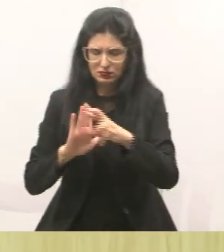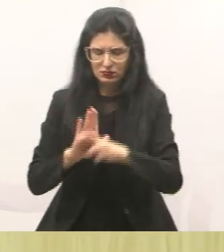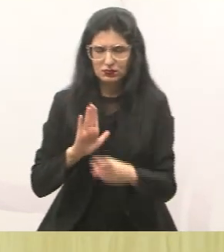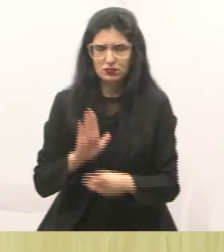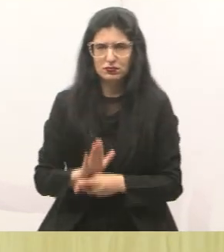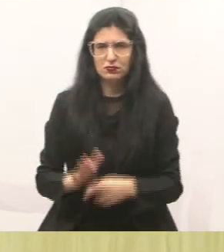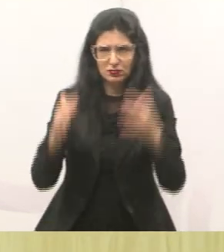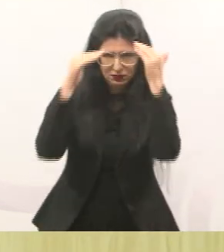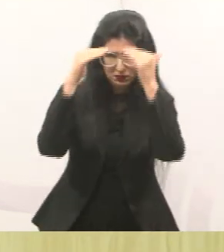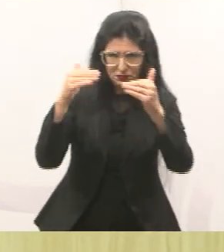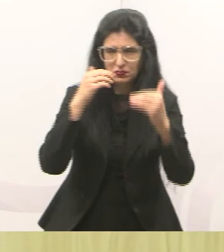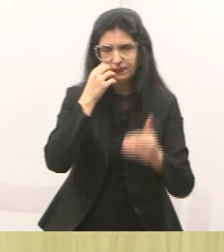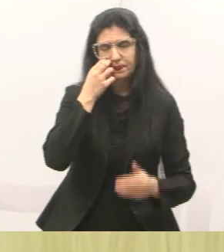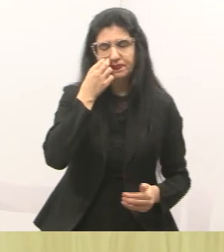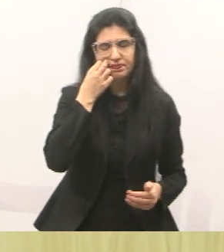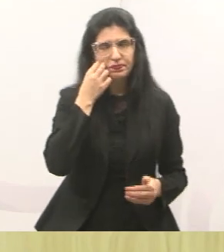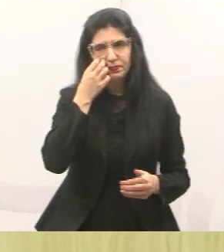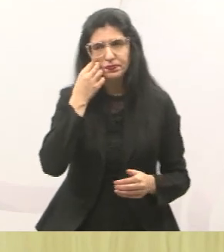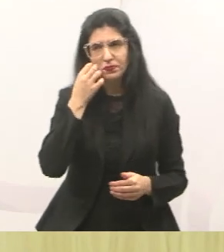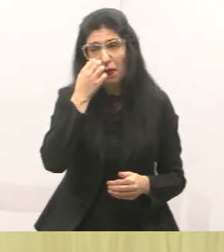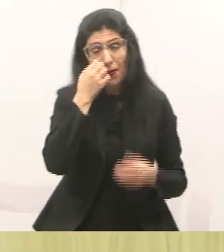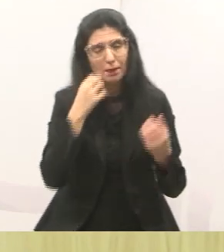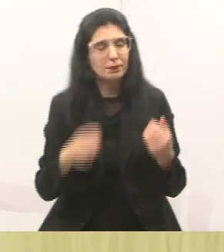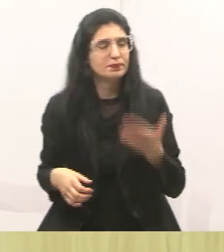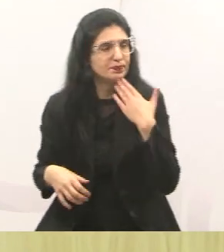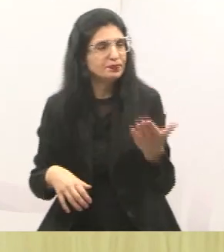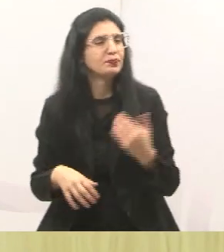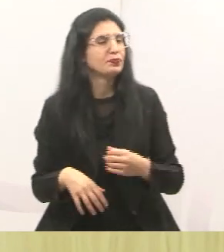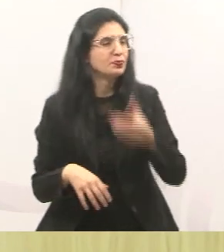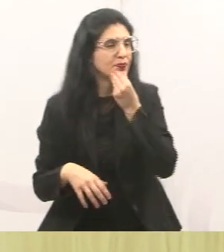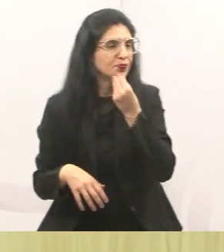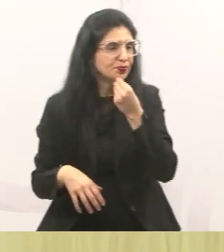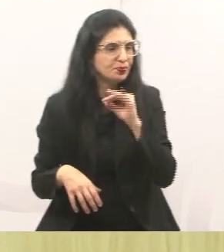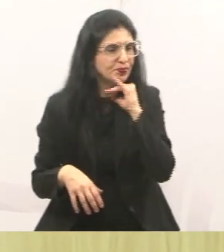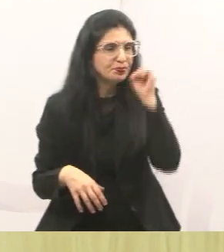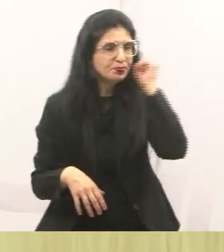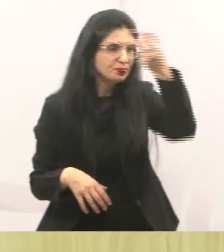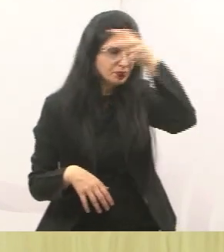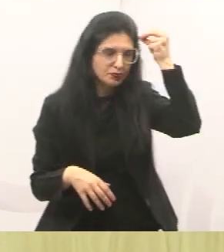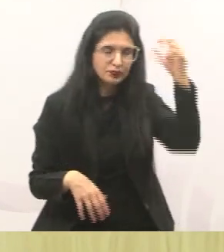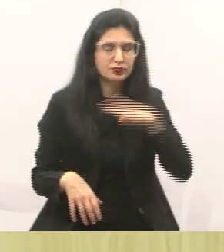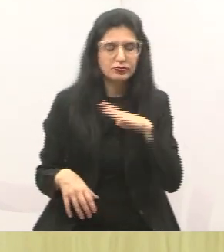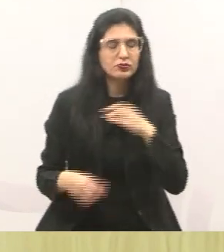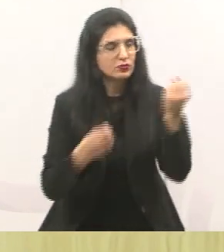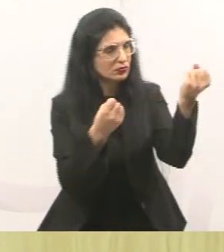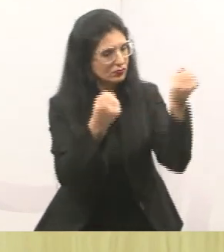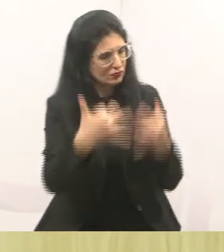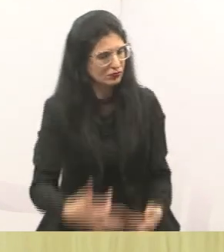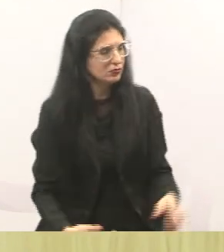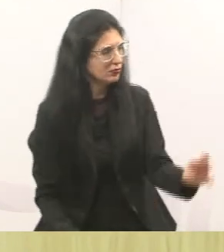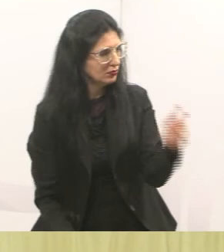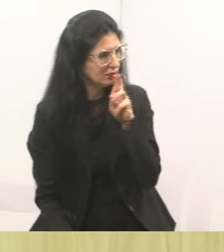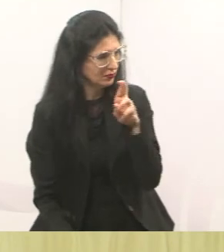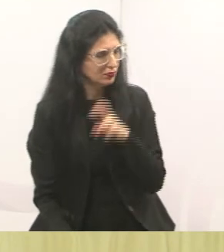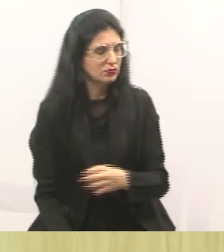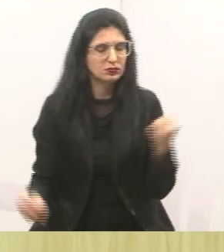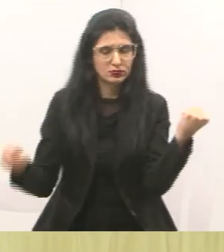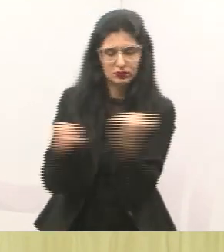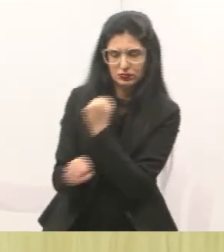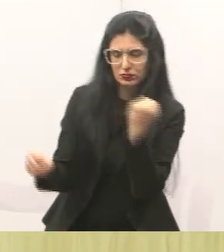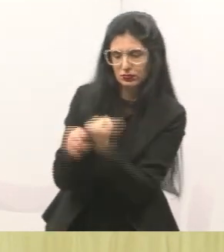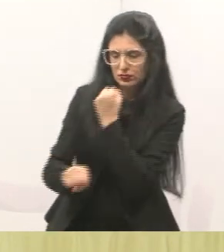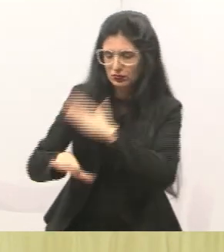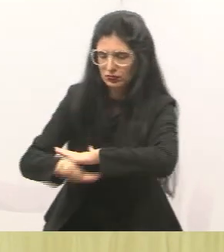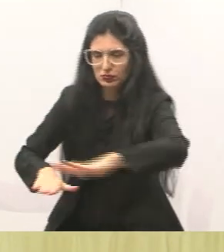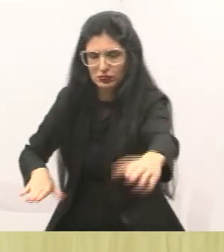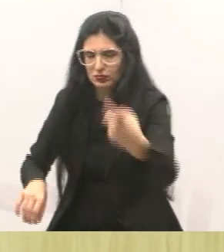formalidades regimentais, seja encaminhado ao seu prefeito municipal de Jacareí o seguinte pedido de informações. Primeiro, a obra de recapeamento